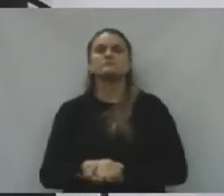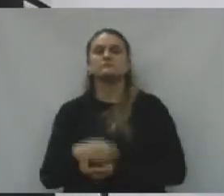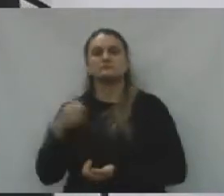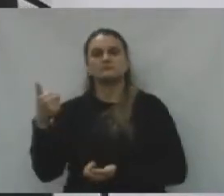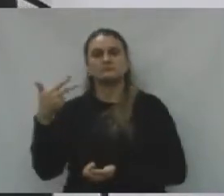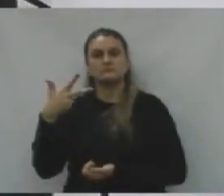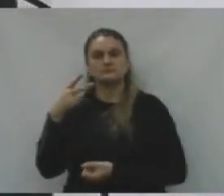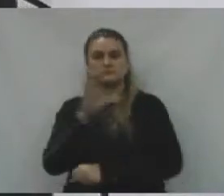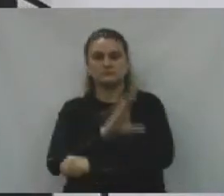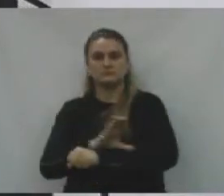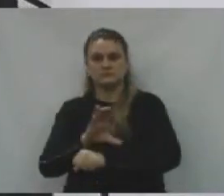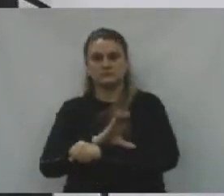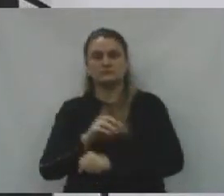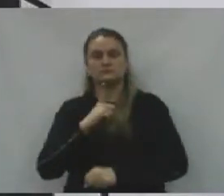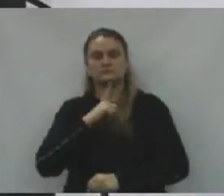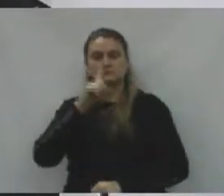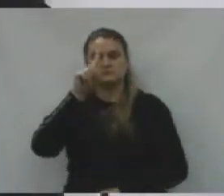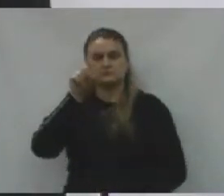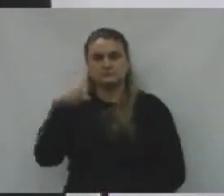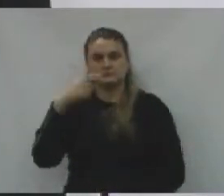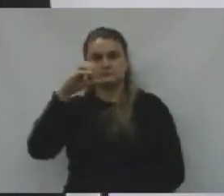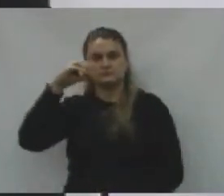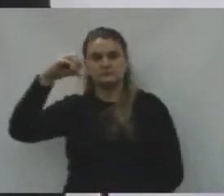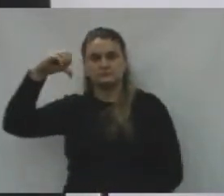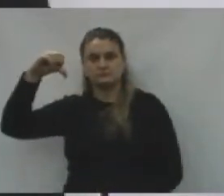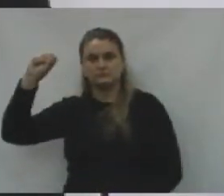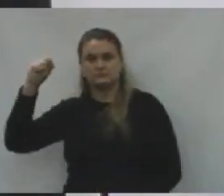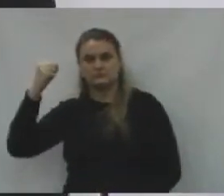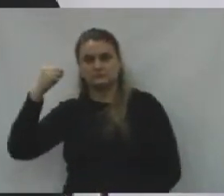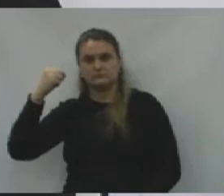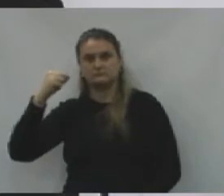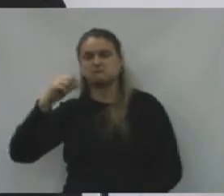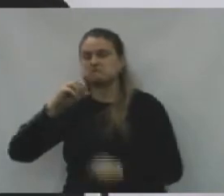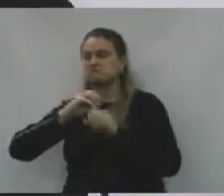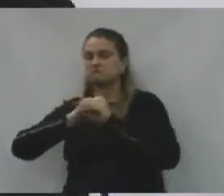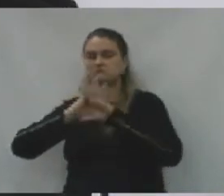13 cursos, em que aqui os senhores podem observar com